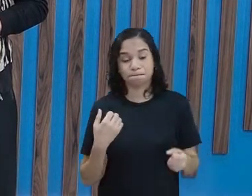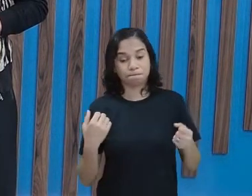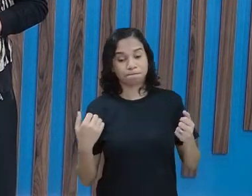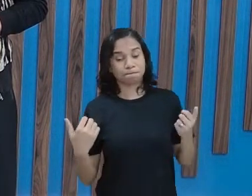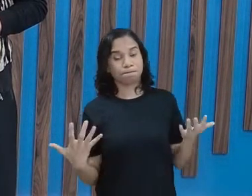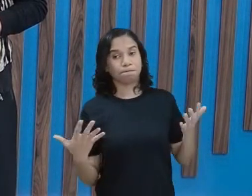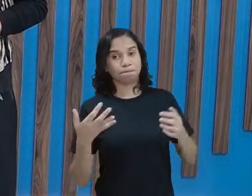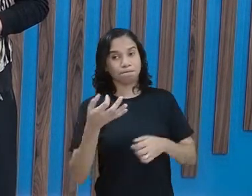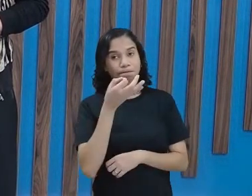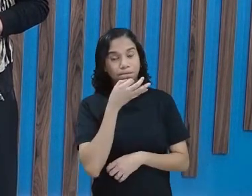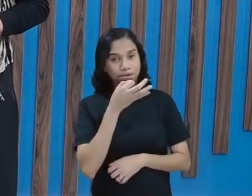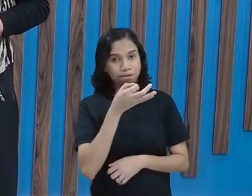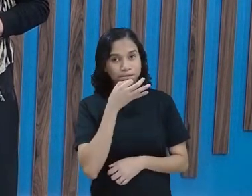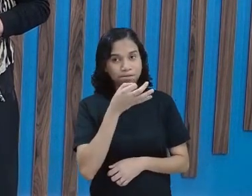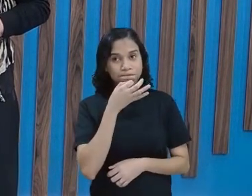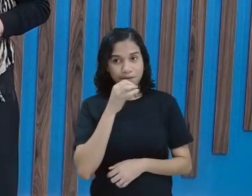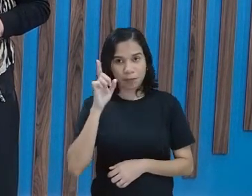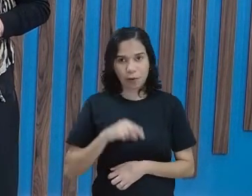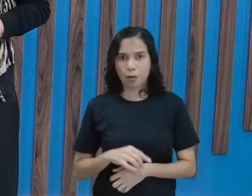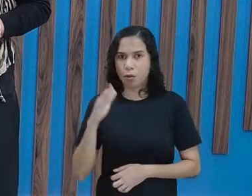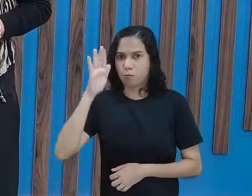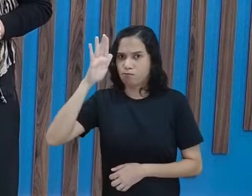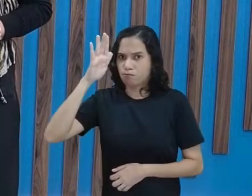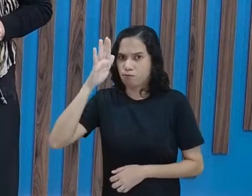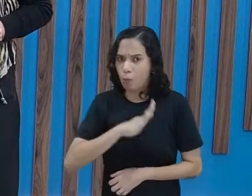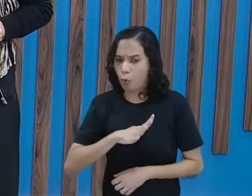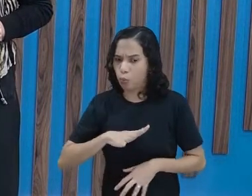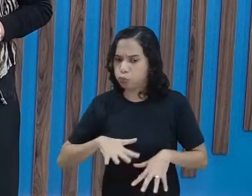que você acha? O gato era o